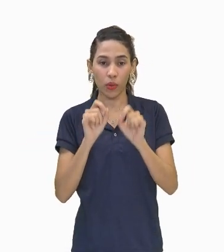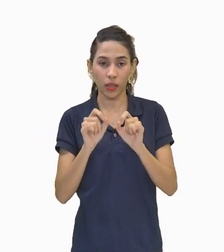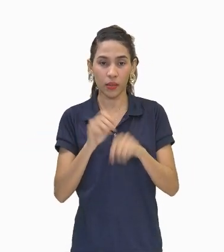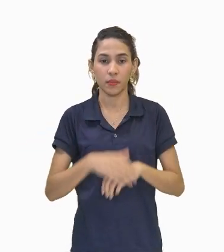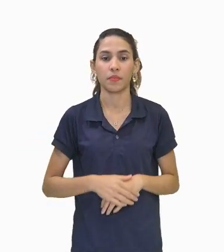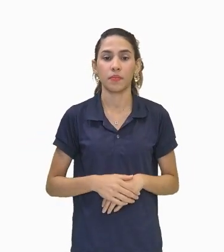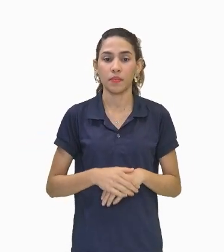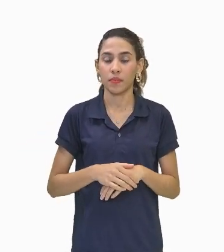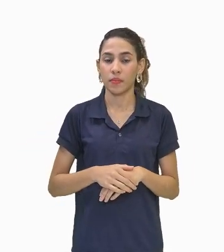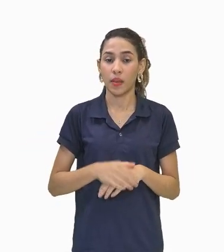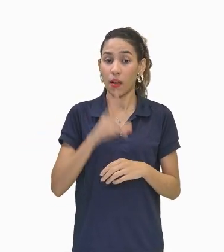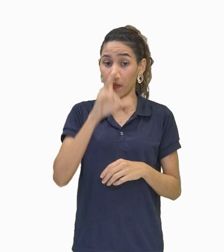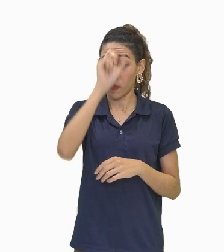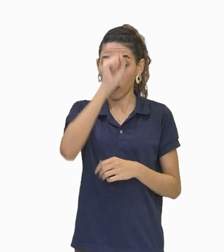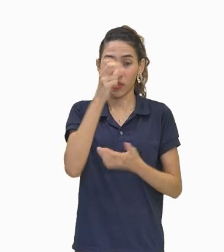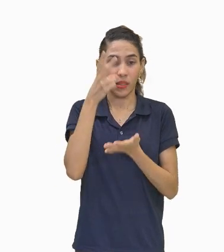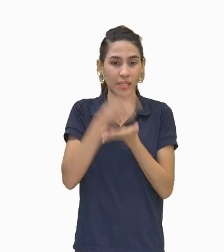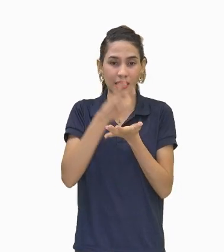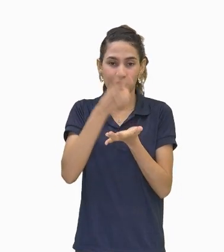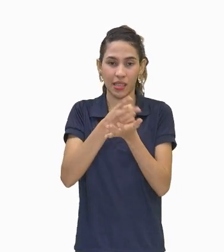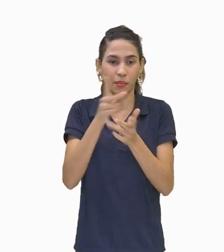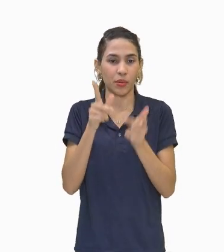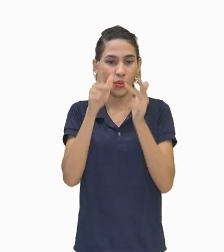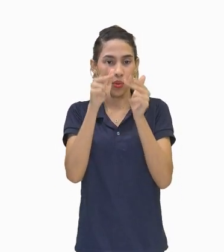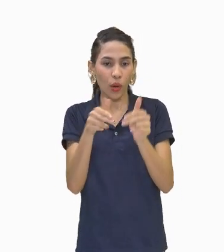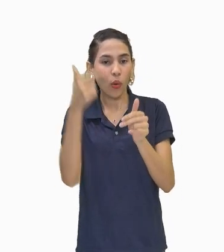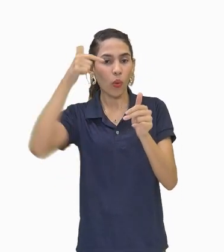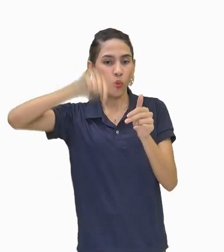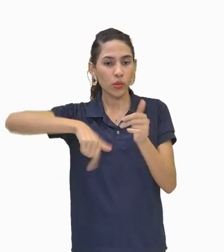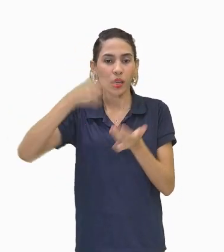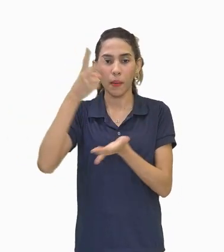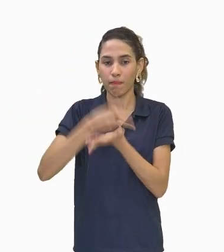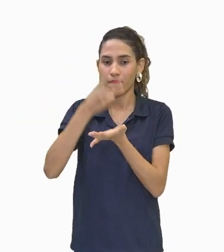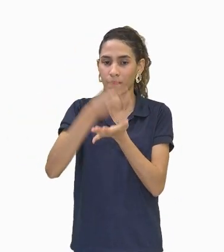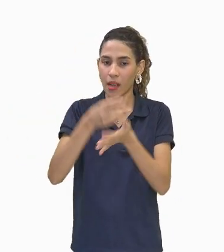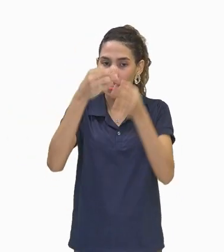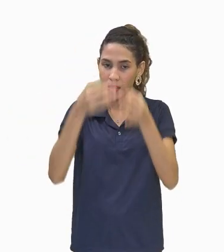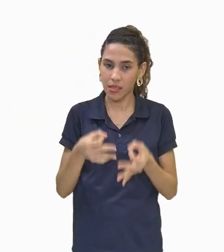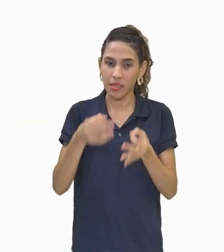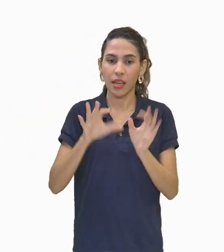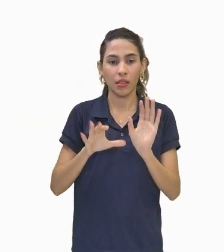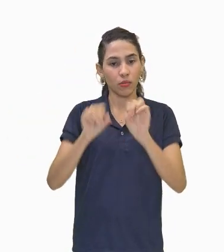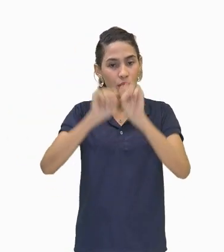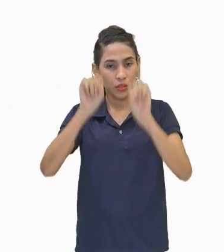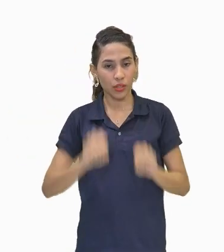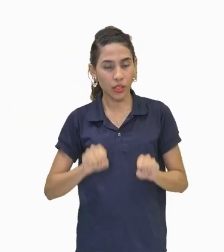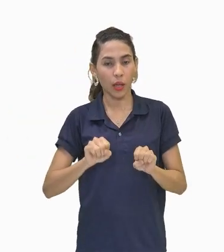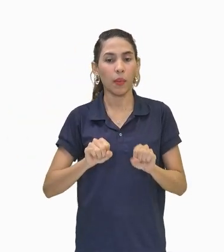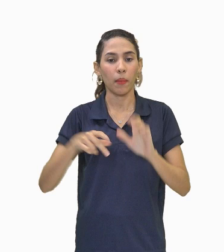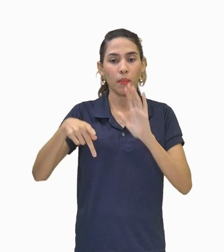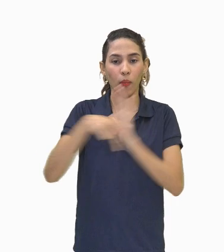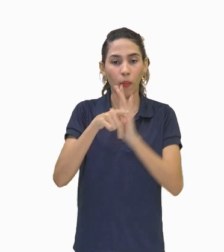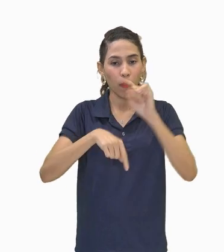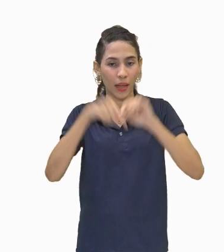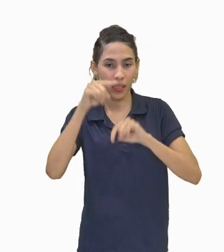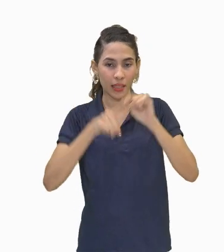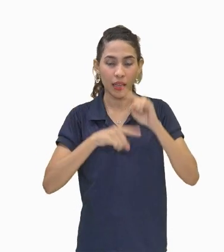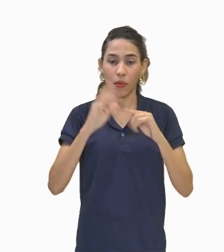corretamente, como em sistemas eletrônicos domésticos, ou seja, em casas,